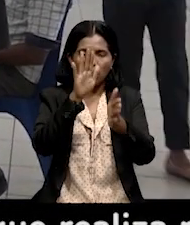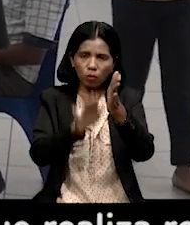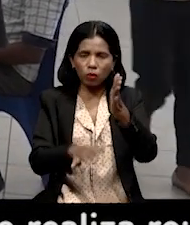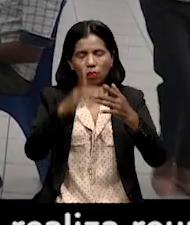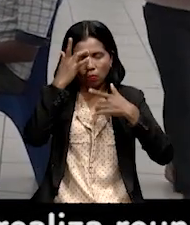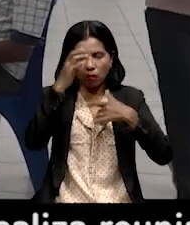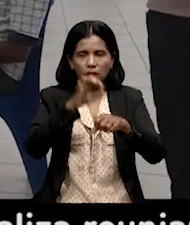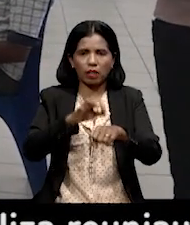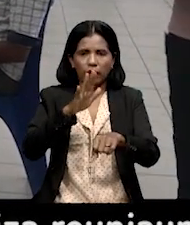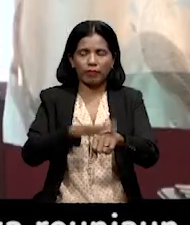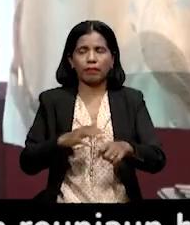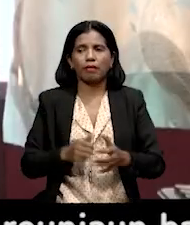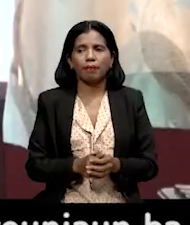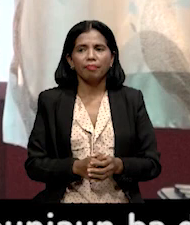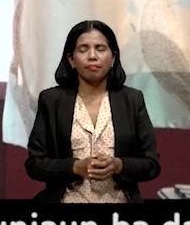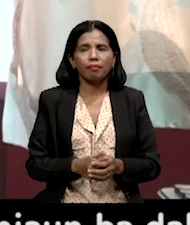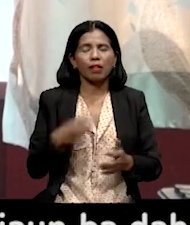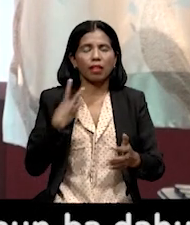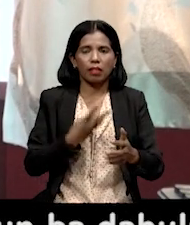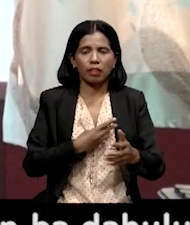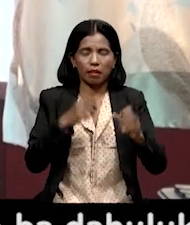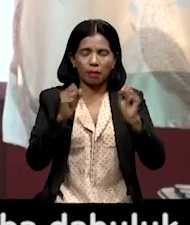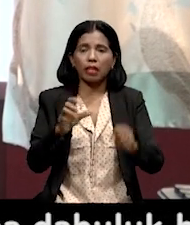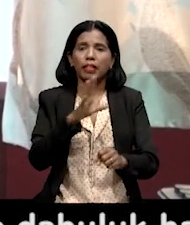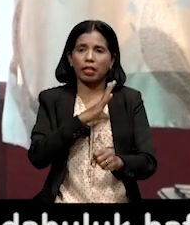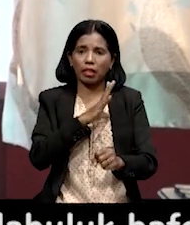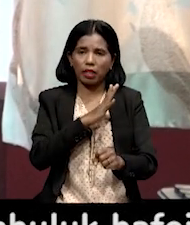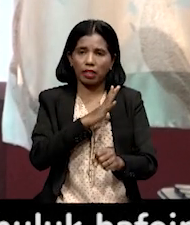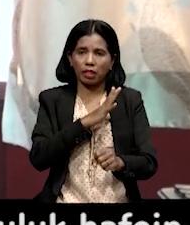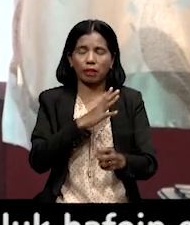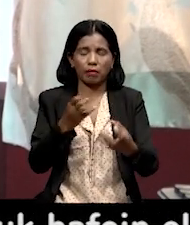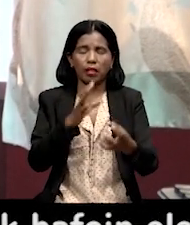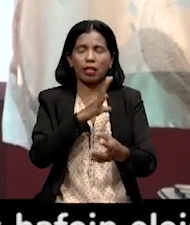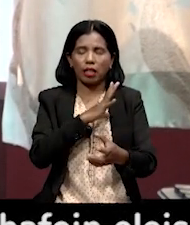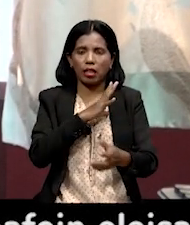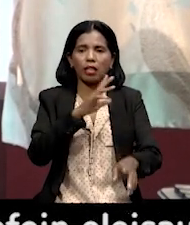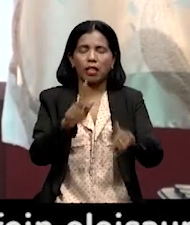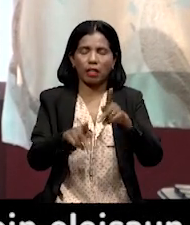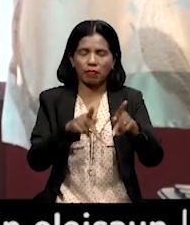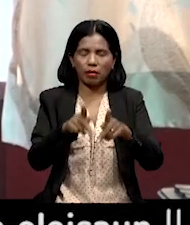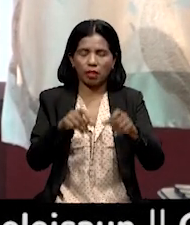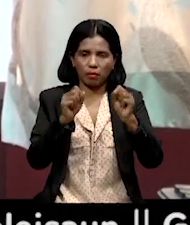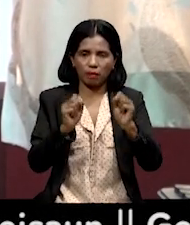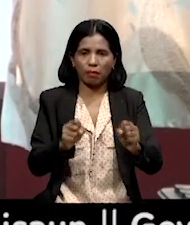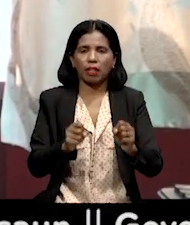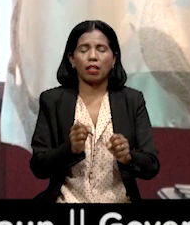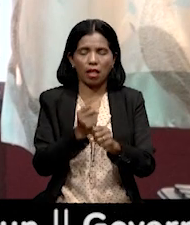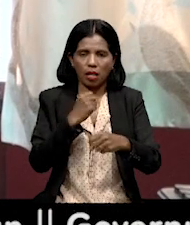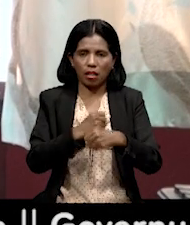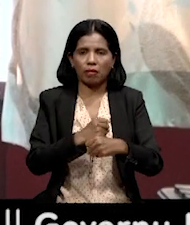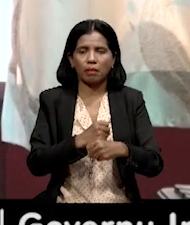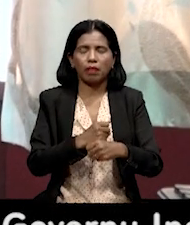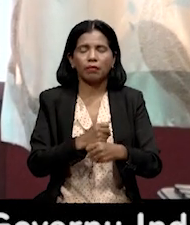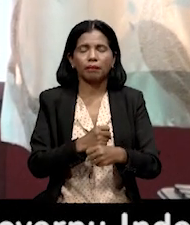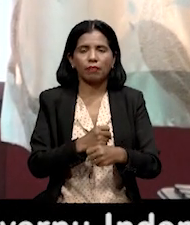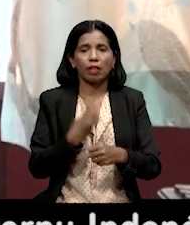Ve itene estoc agora, ita be suficiente ho de rein, itene processo compra sirnebe ma que hane totam. Portanto, ita